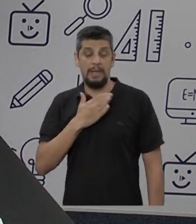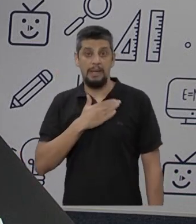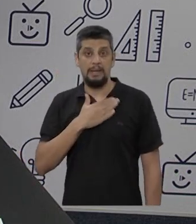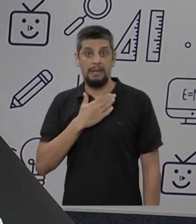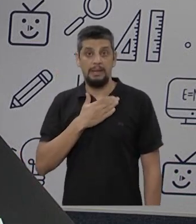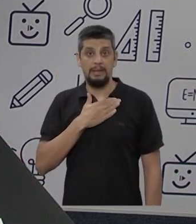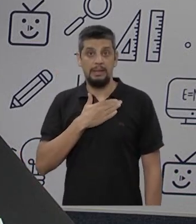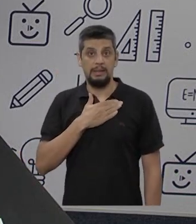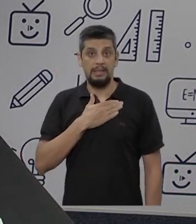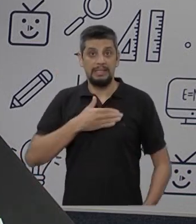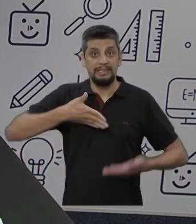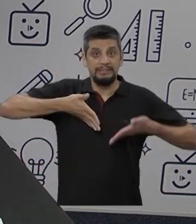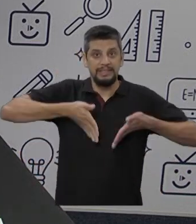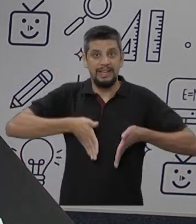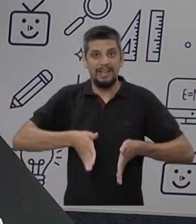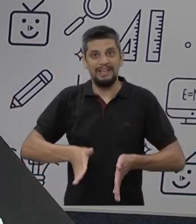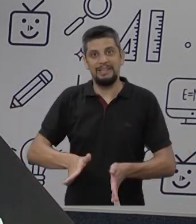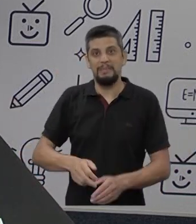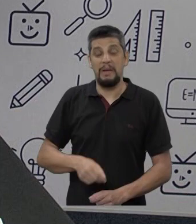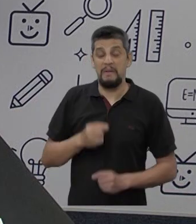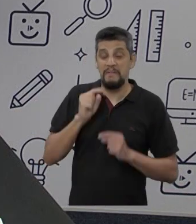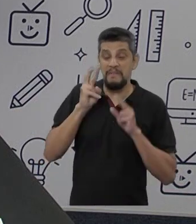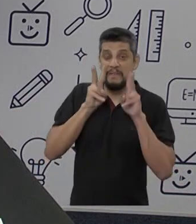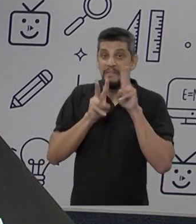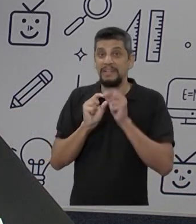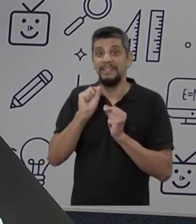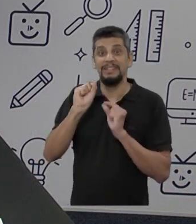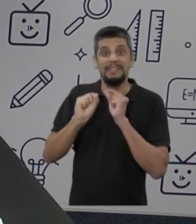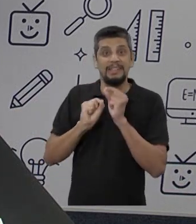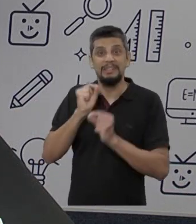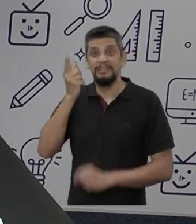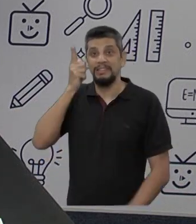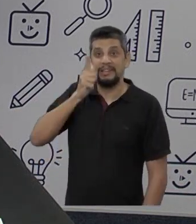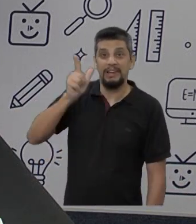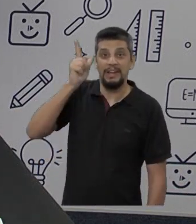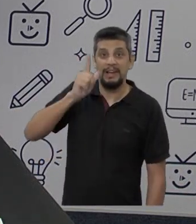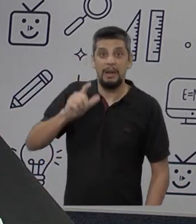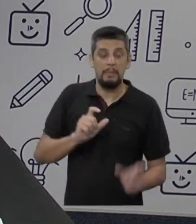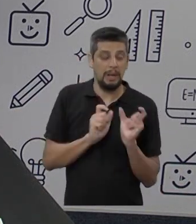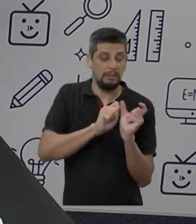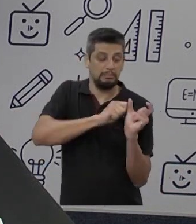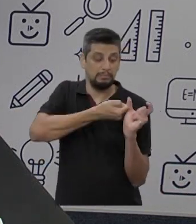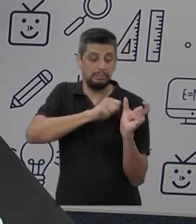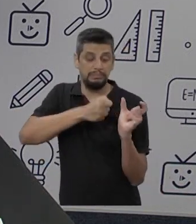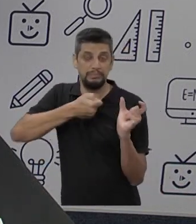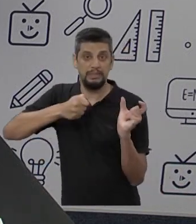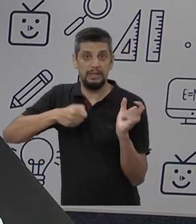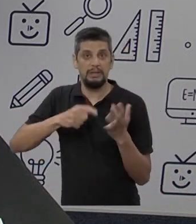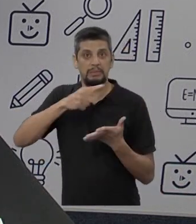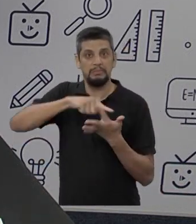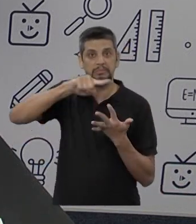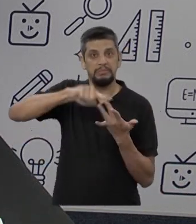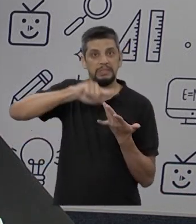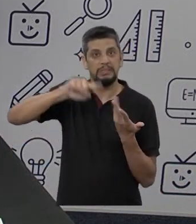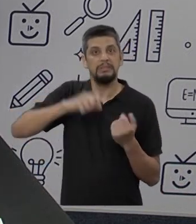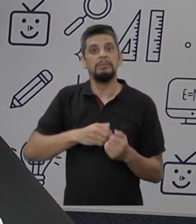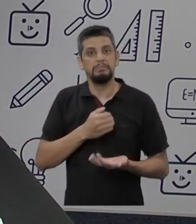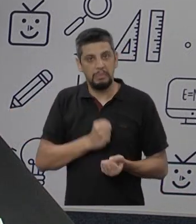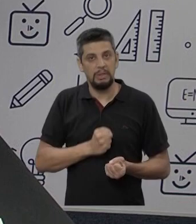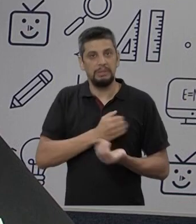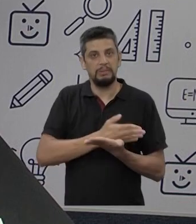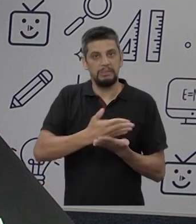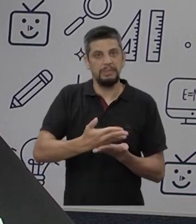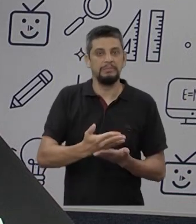minha é nascimento. Qual será que é a palavra maior? Vamos contar as letras?